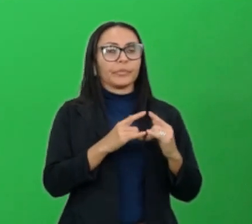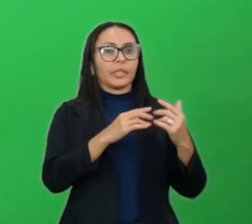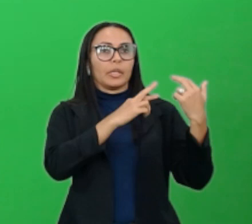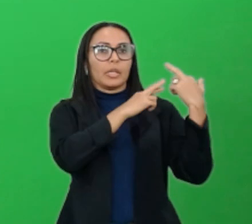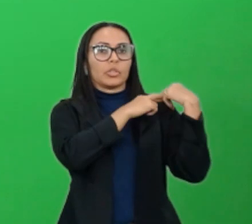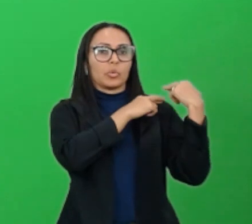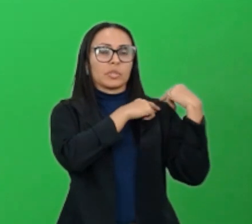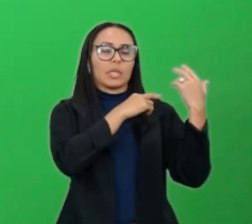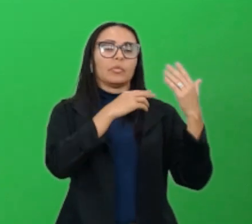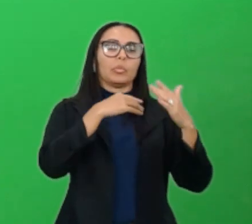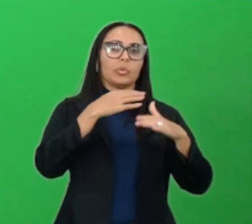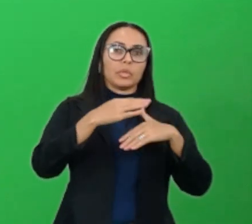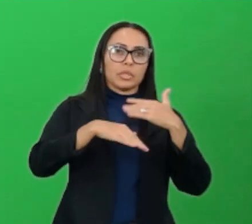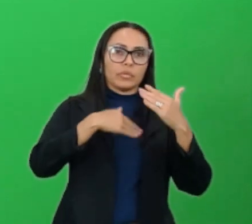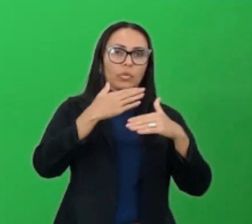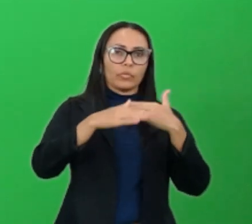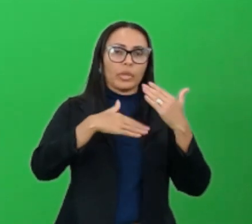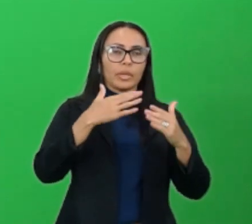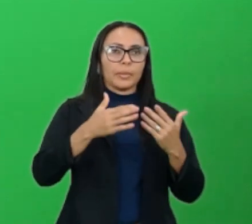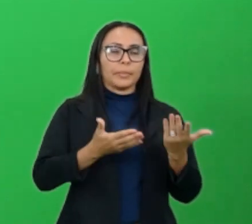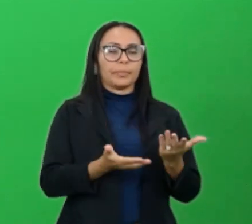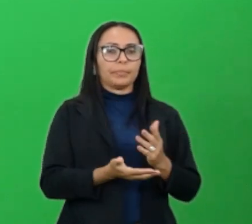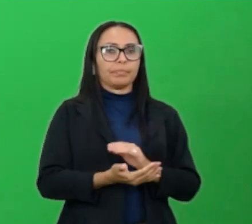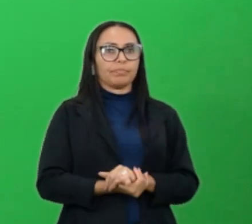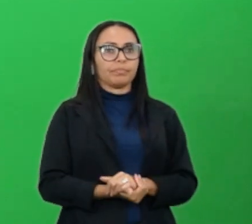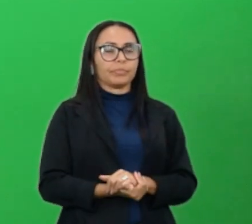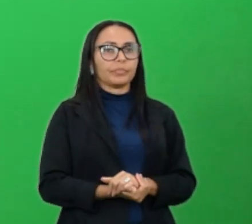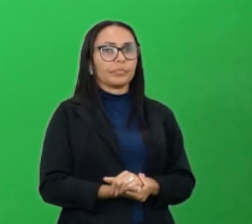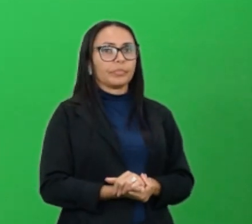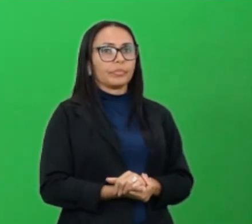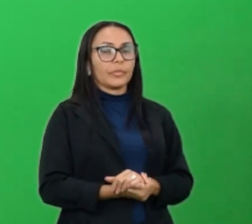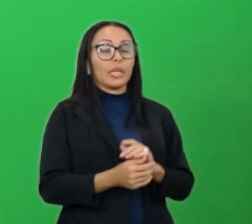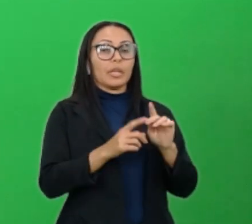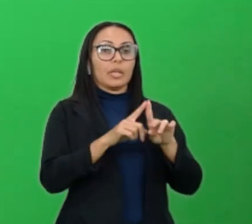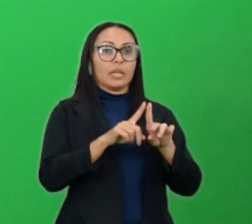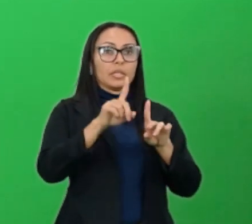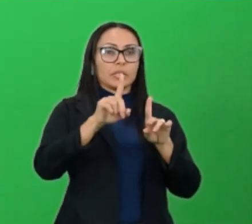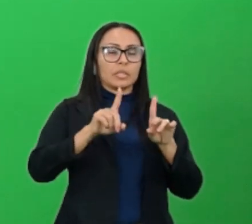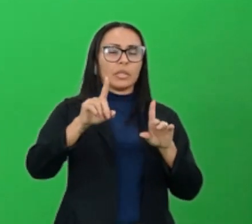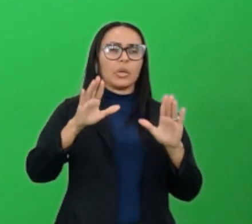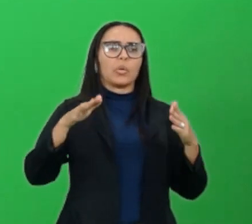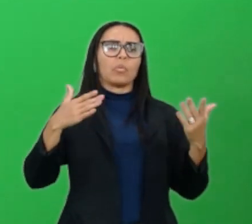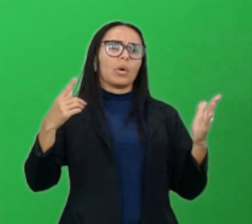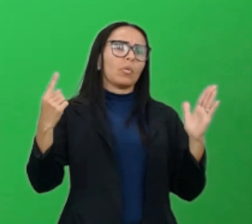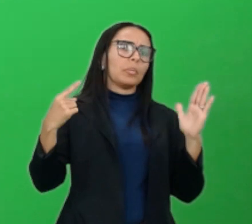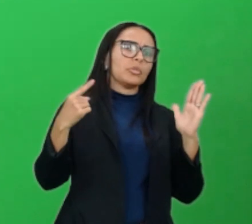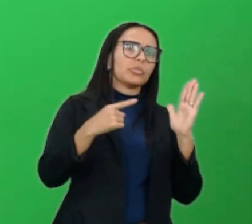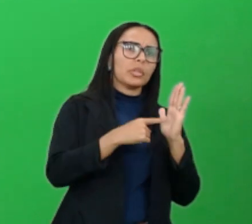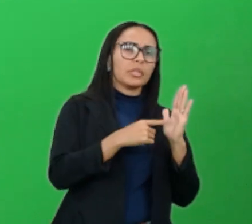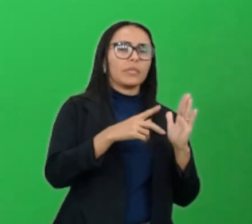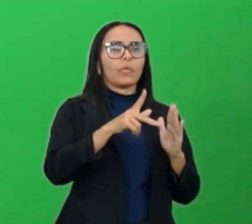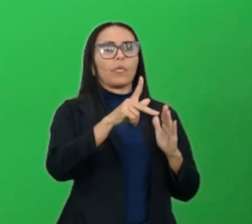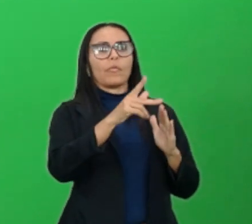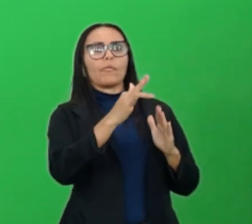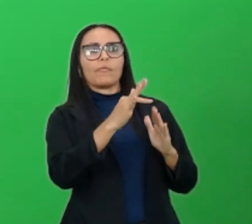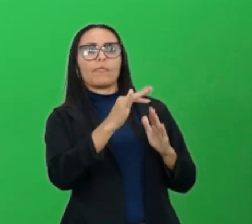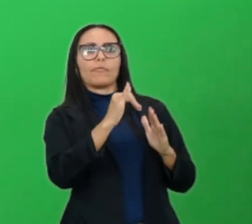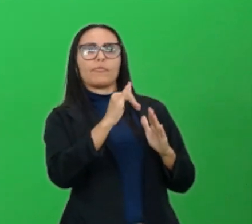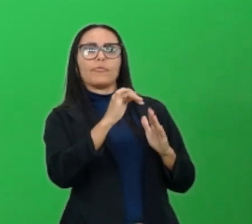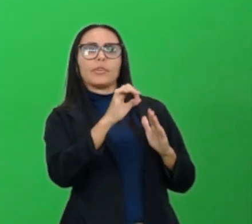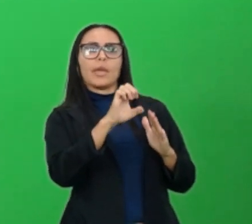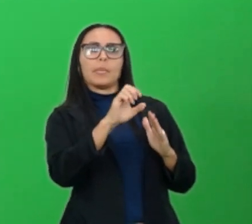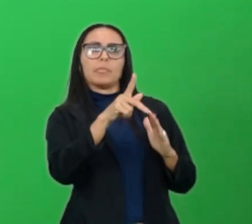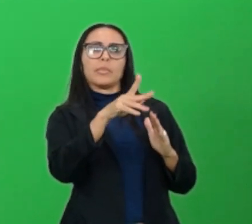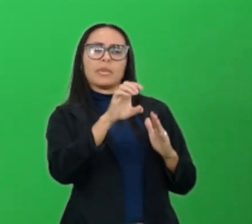desenvolver este índice. Então, basicamente, qual é o objetivo do índice FIEC? Analisar os